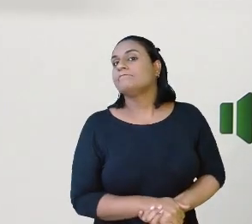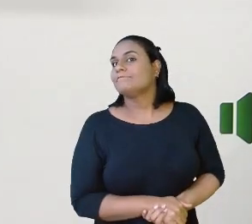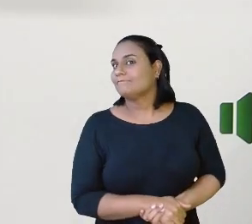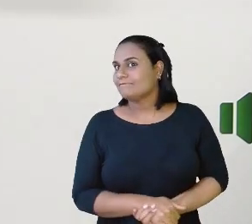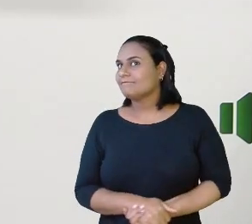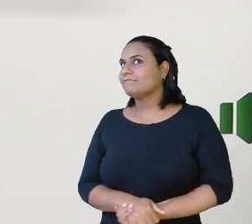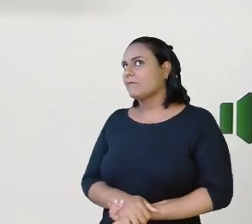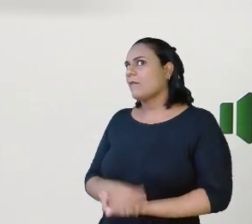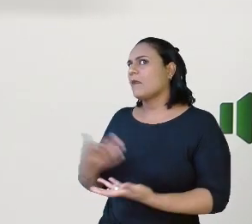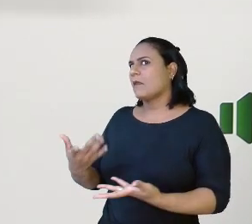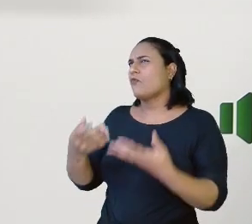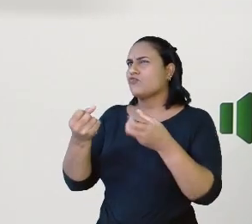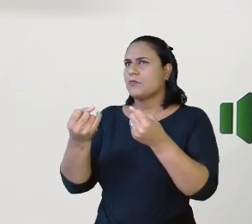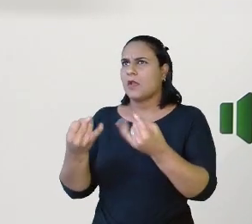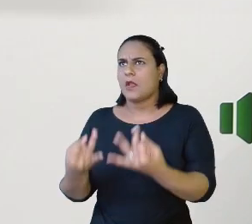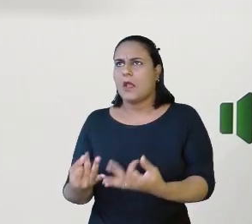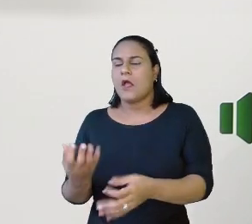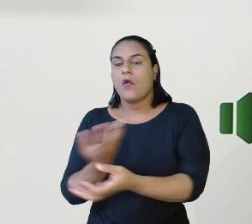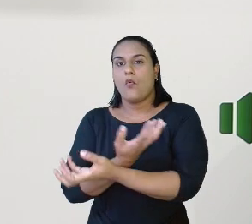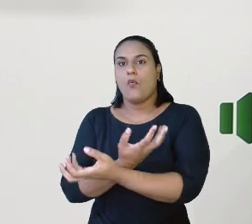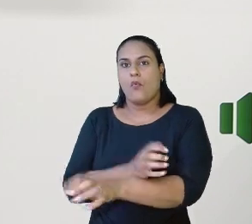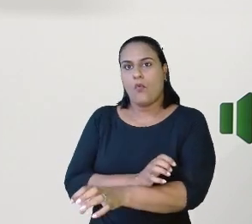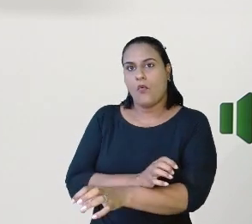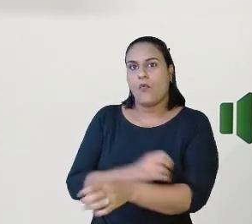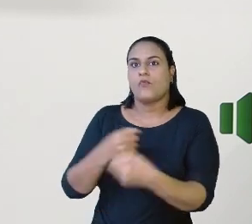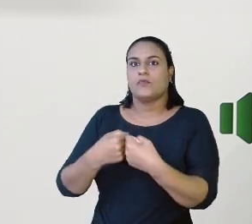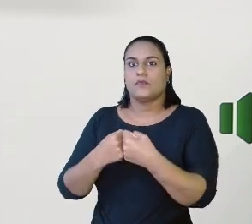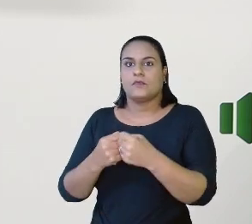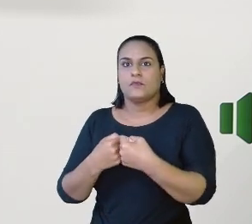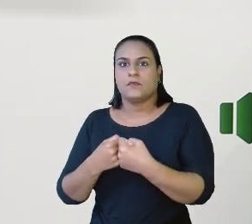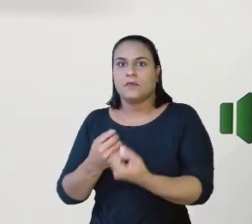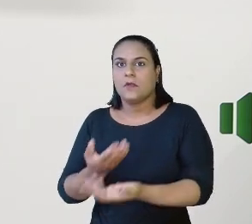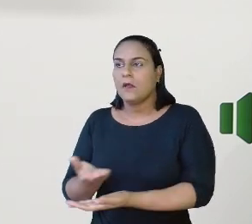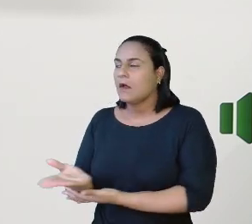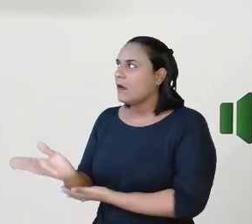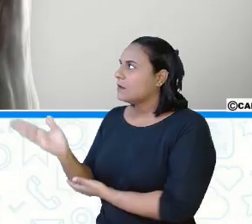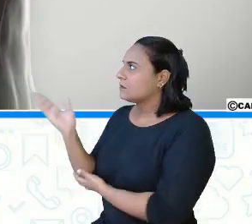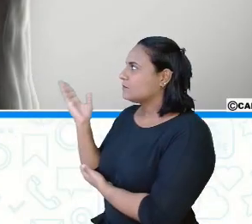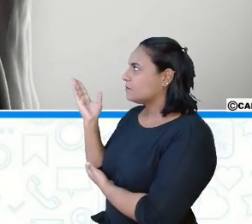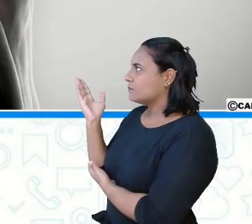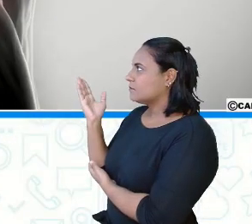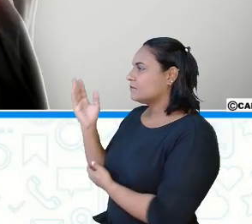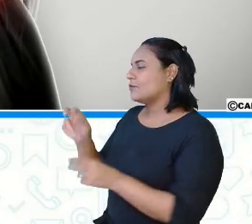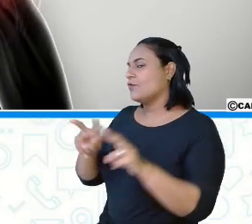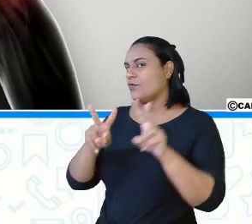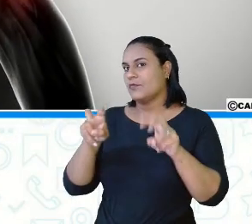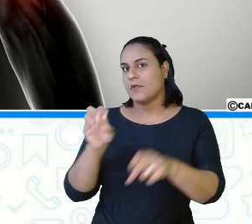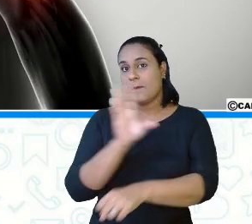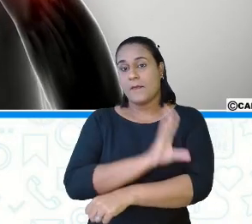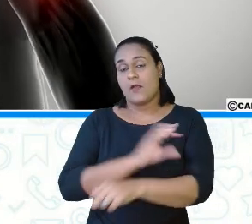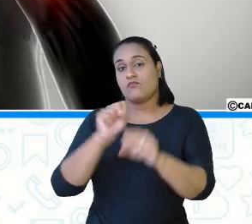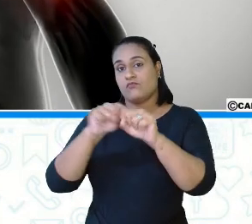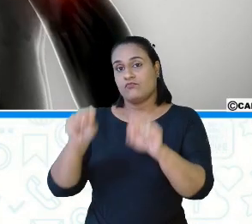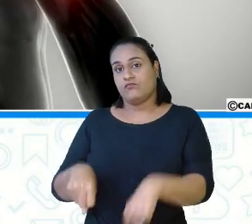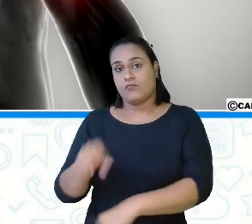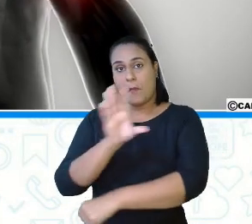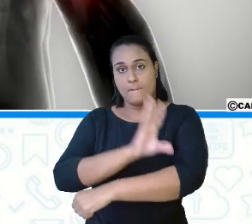aí a gente falando dos ossos, das articulações, e aí nós chegamos também no